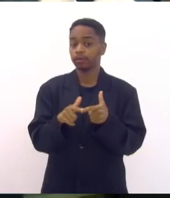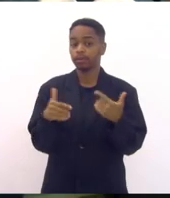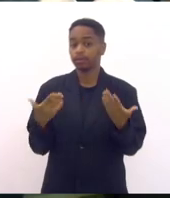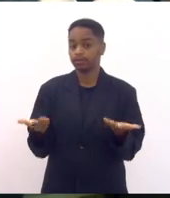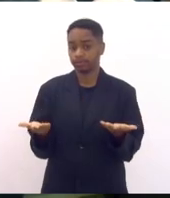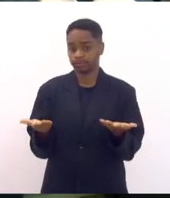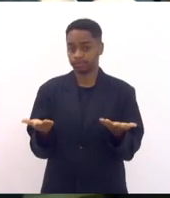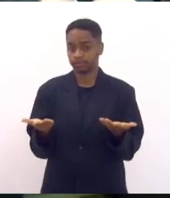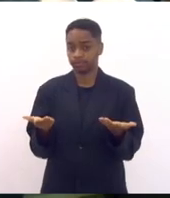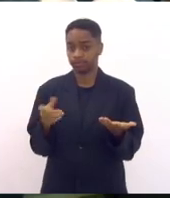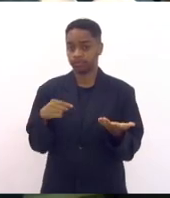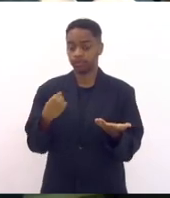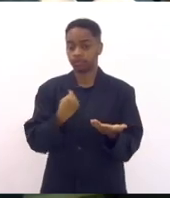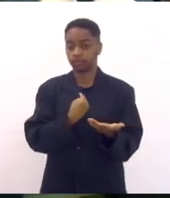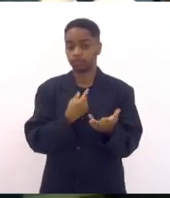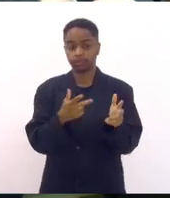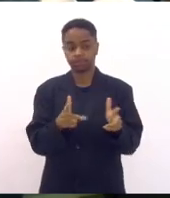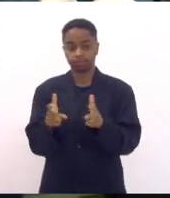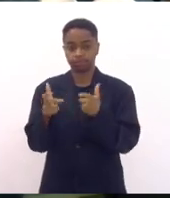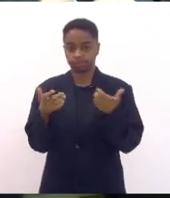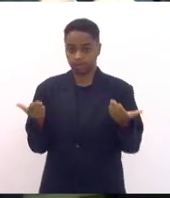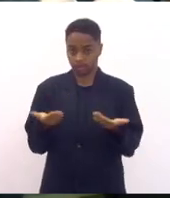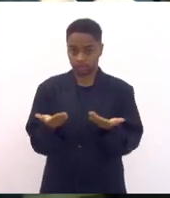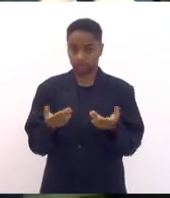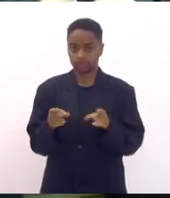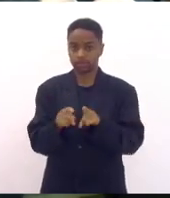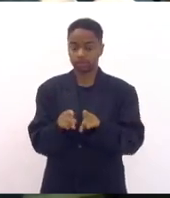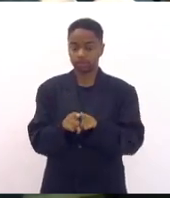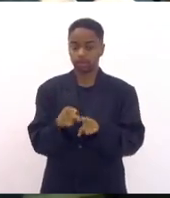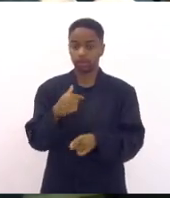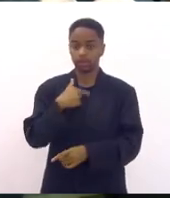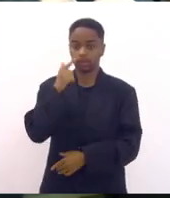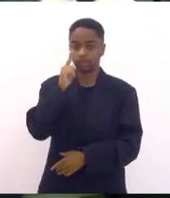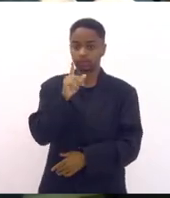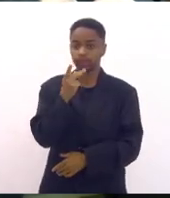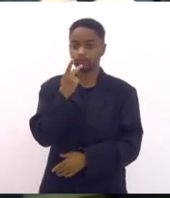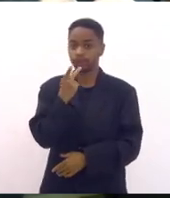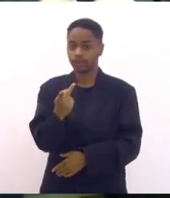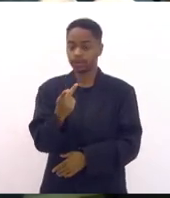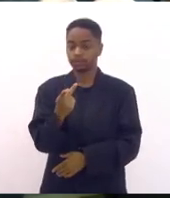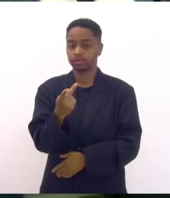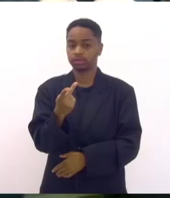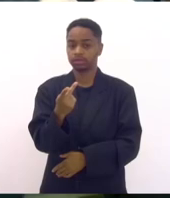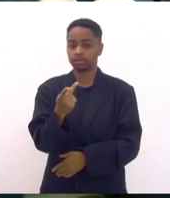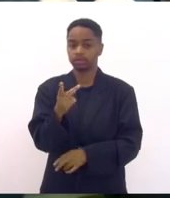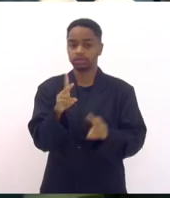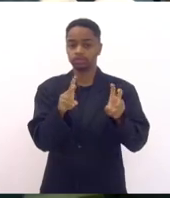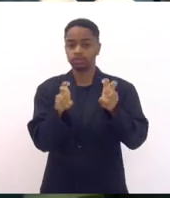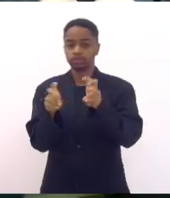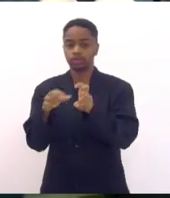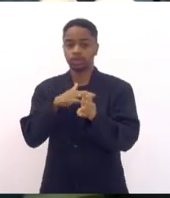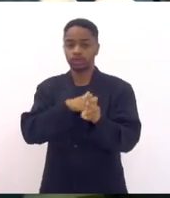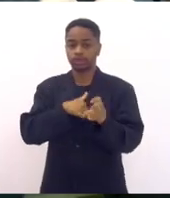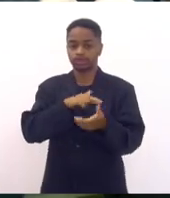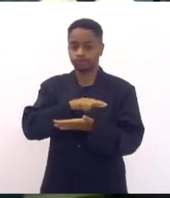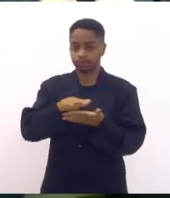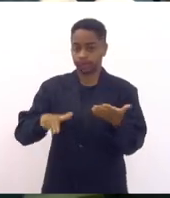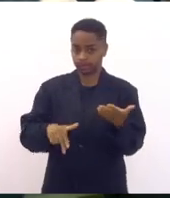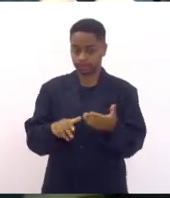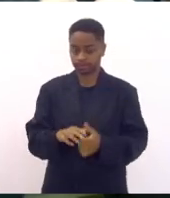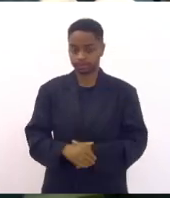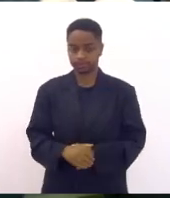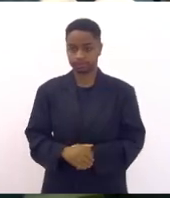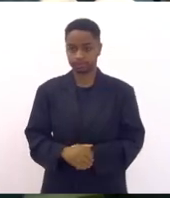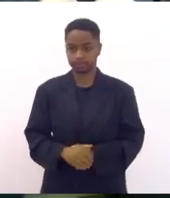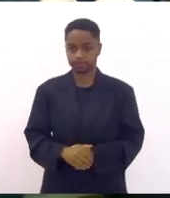estamos lidando E aí eu posso falar sobre todas as religiões por quê